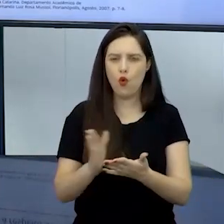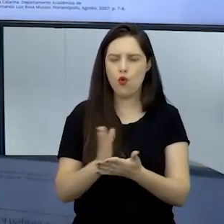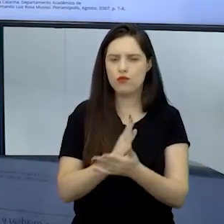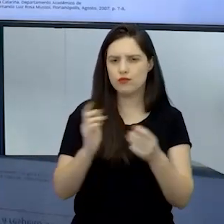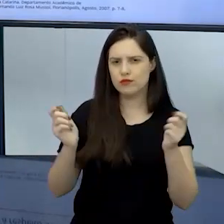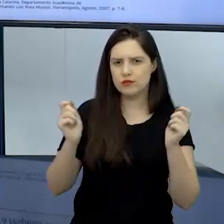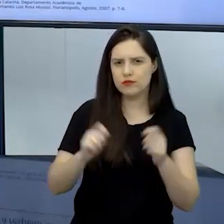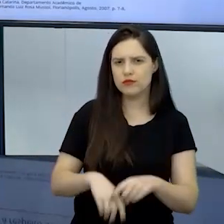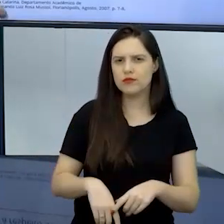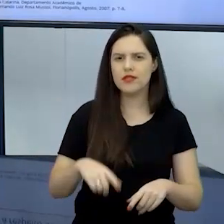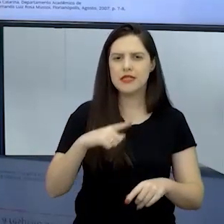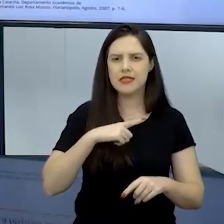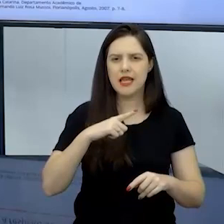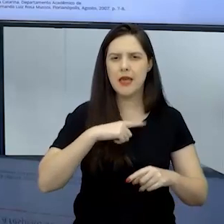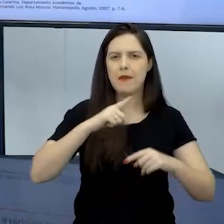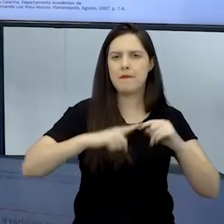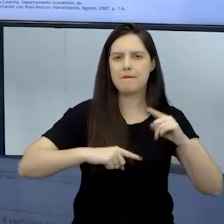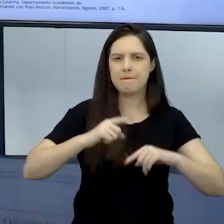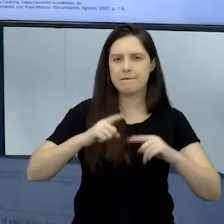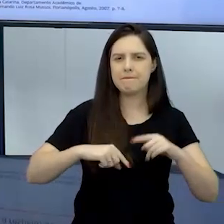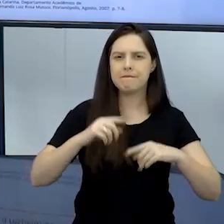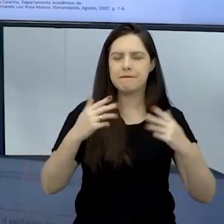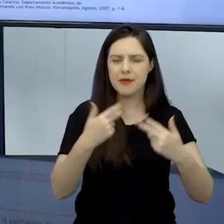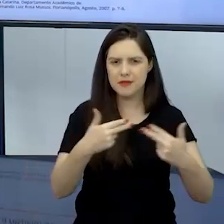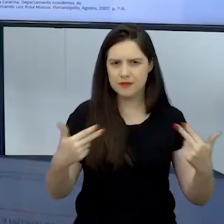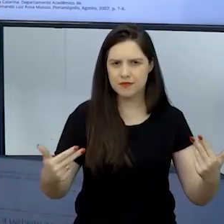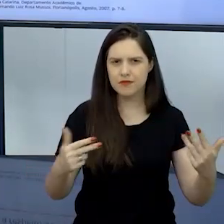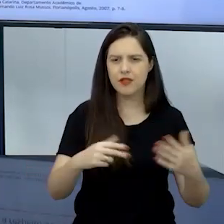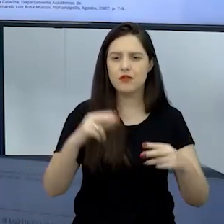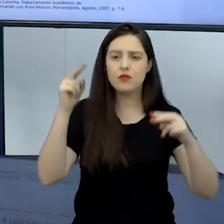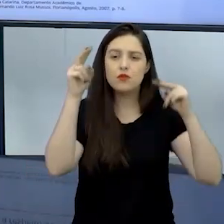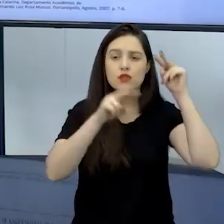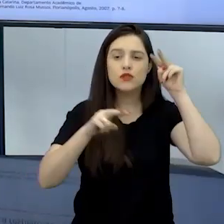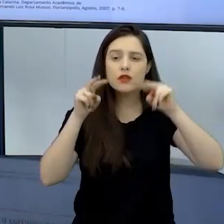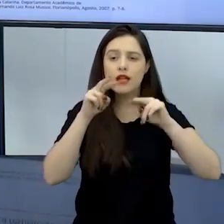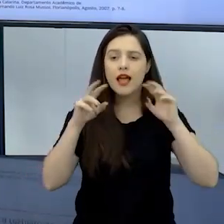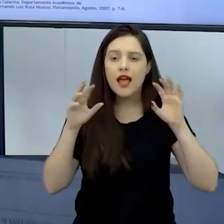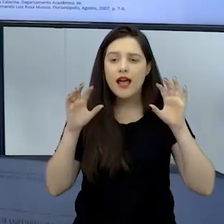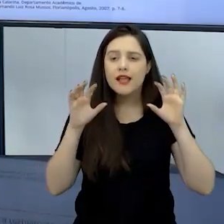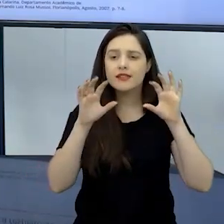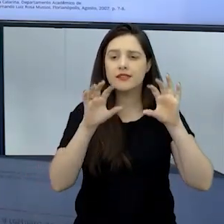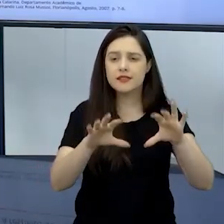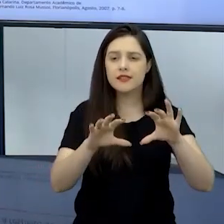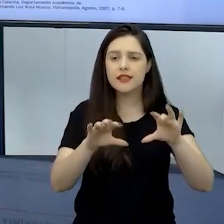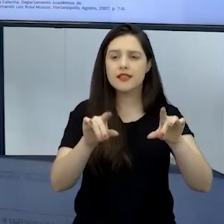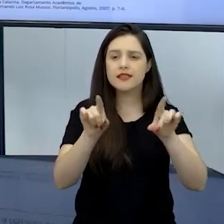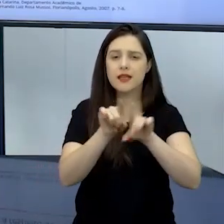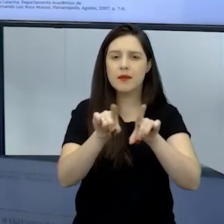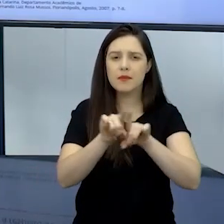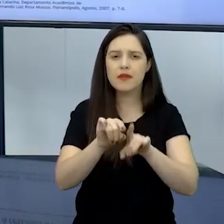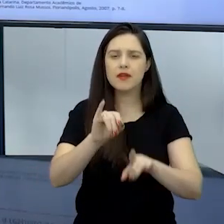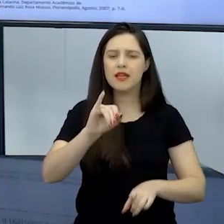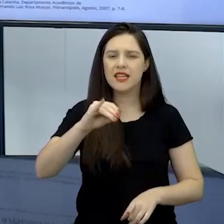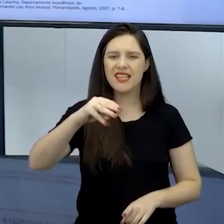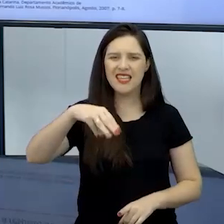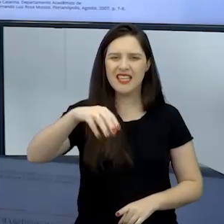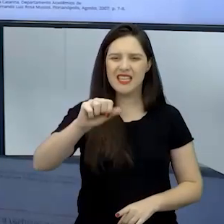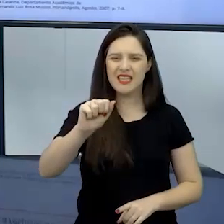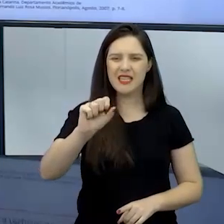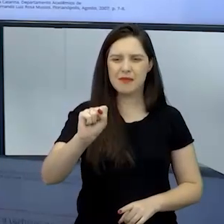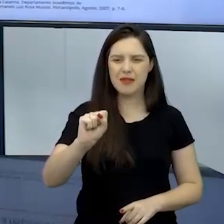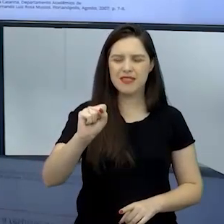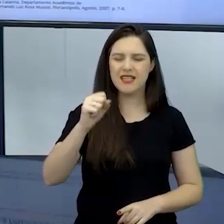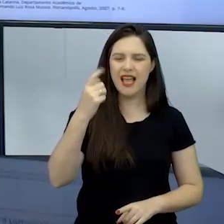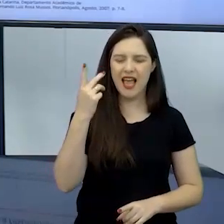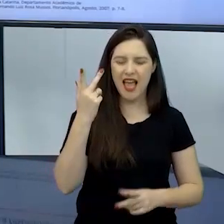substâncias têm naturalmente ali um sistema de repulsão e atração, e também se tem ímãs artificiais que